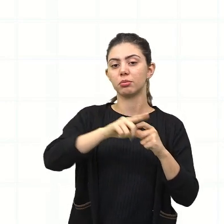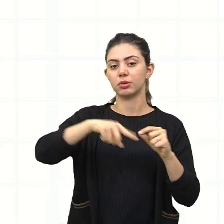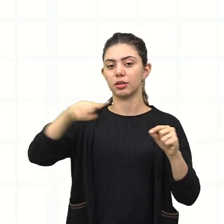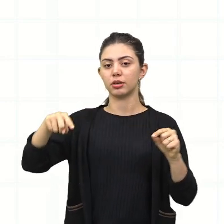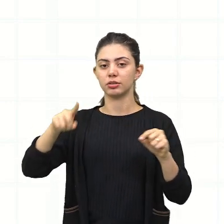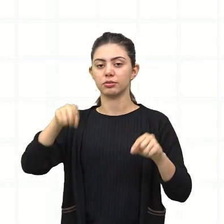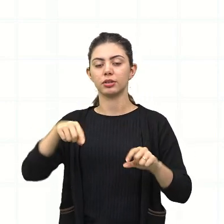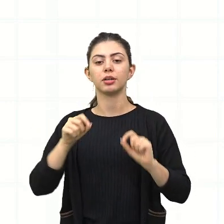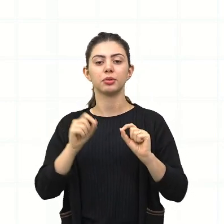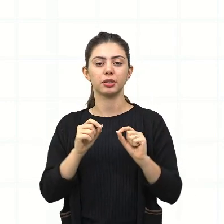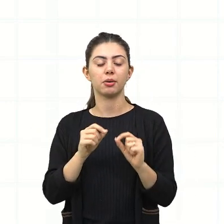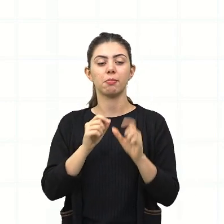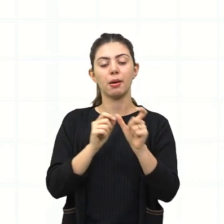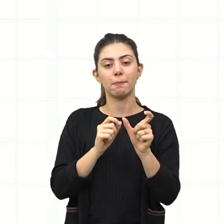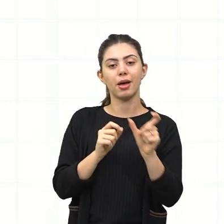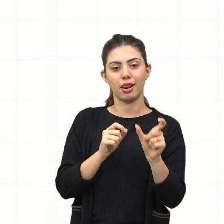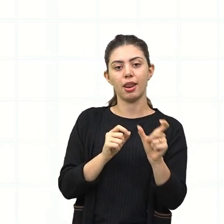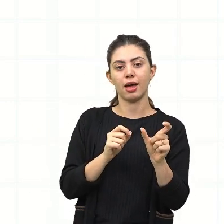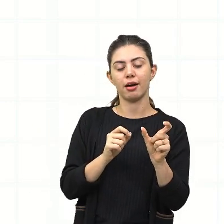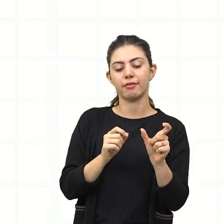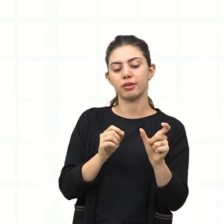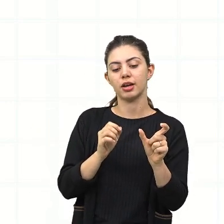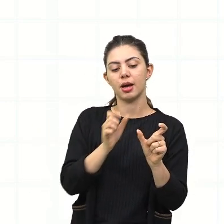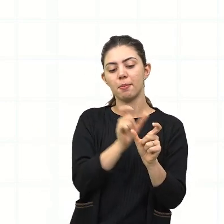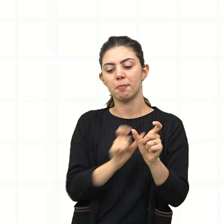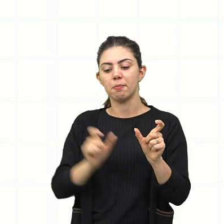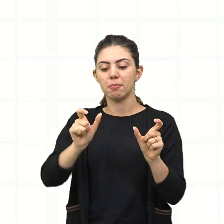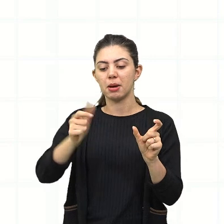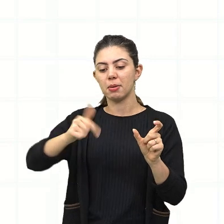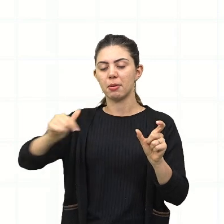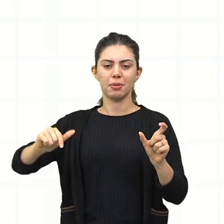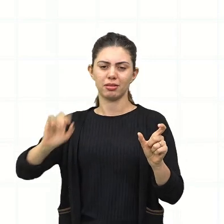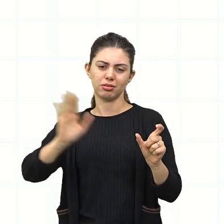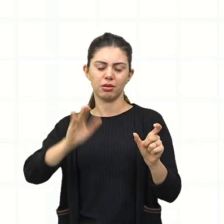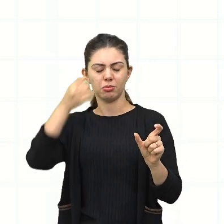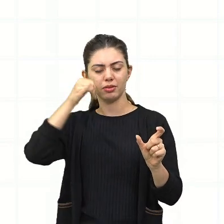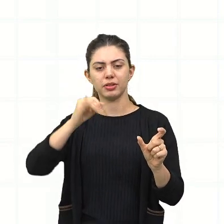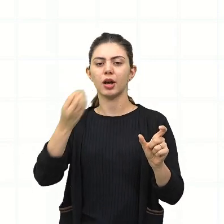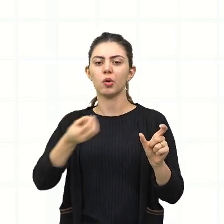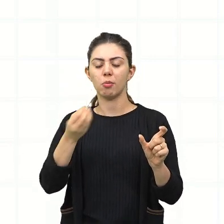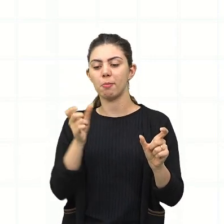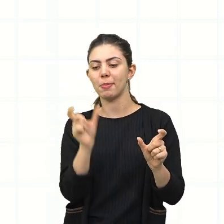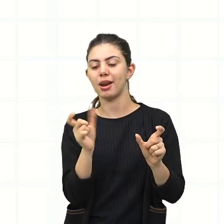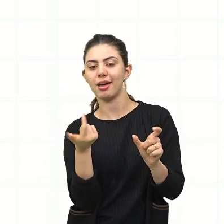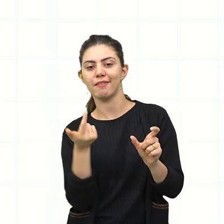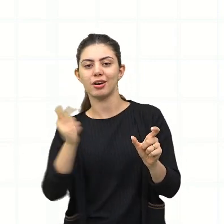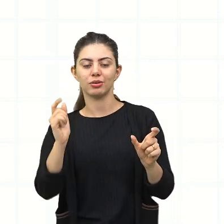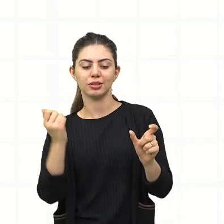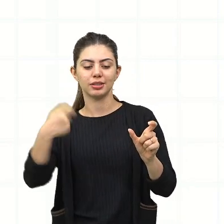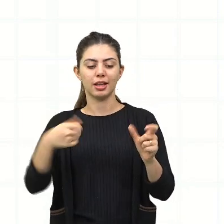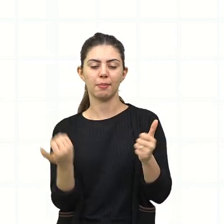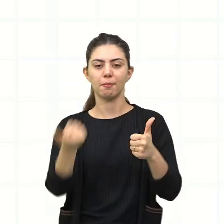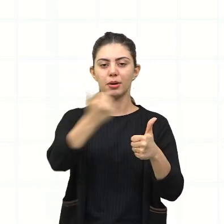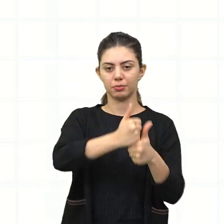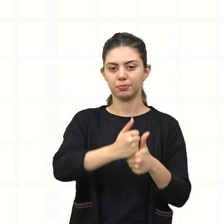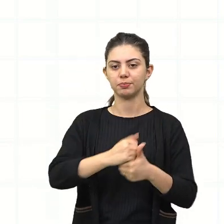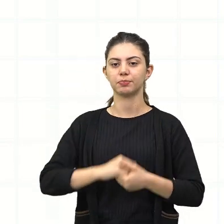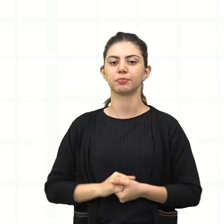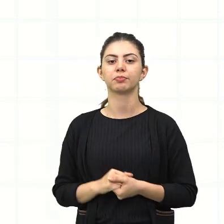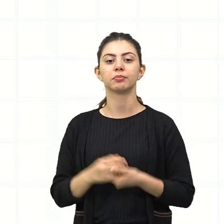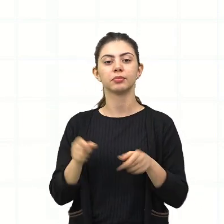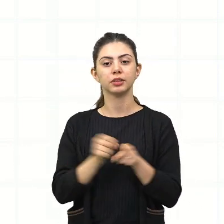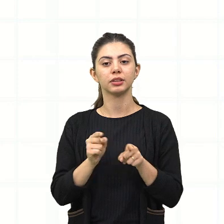para substituir um termo anterior na frase, como os pronomes funcionam. Só que ele também introduz uma